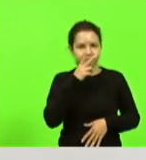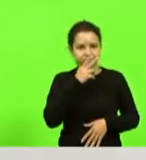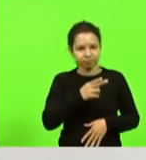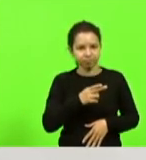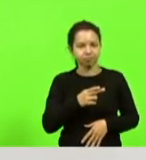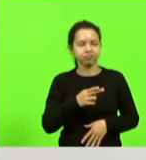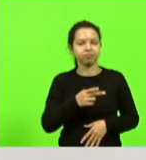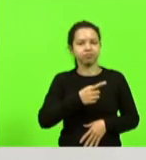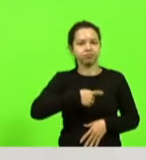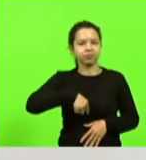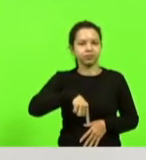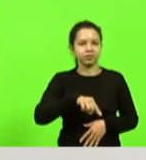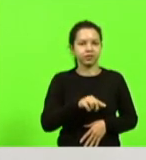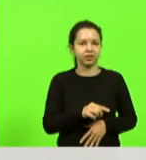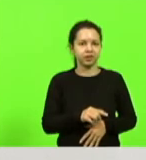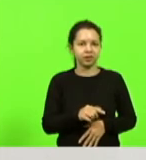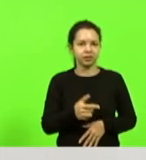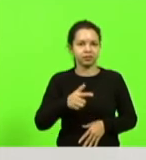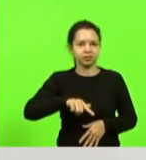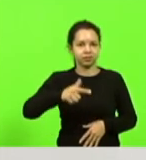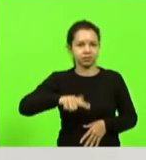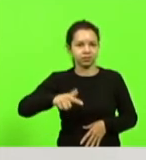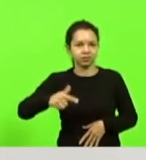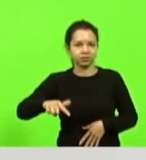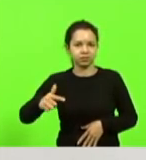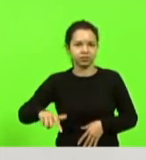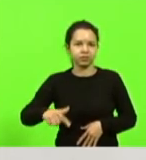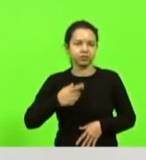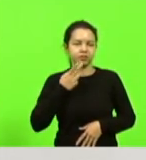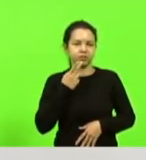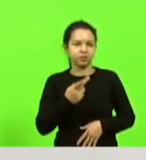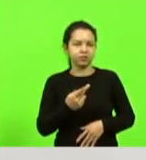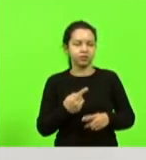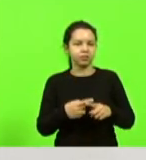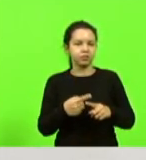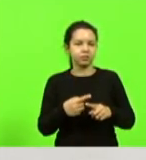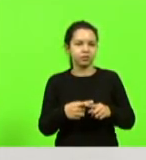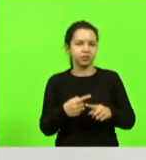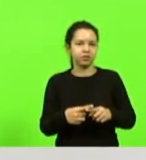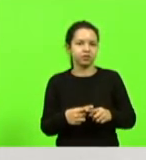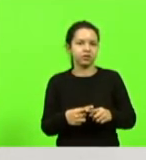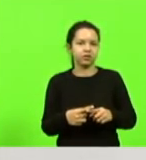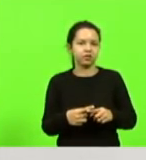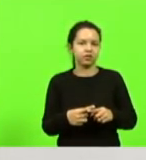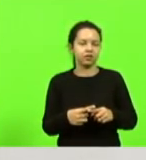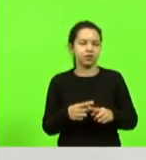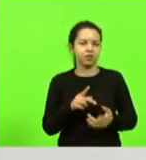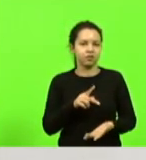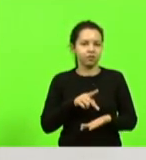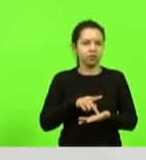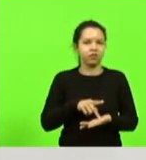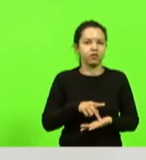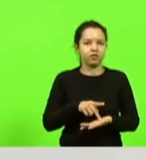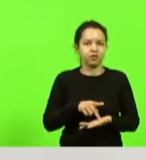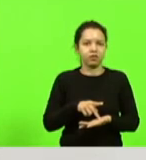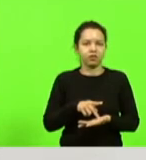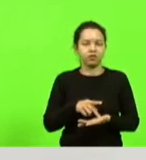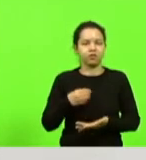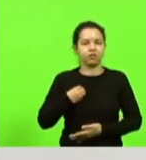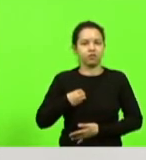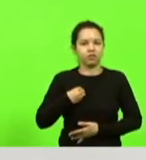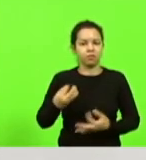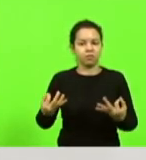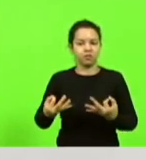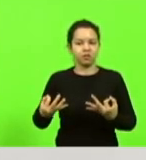aquilo que a gente fala, né? Porque a gente consegue viver no mundo da realidade. Existem dois mundos, né? O da perfeição que a gente almeja e aquele que é